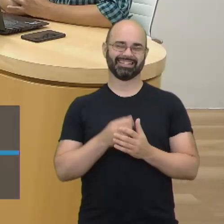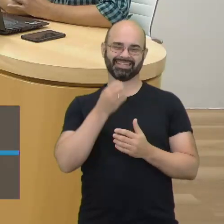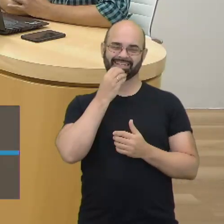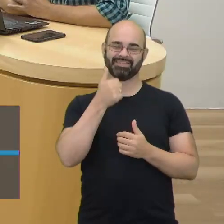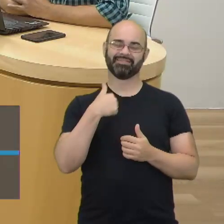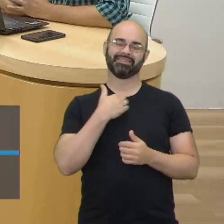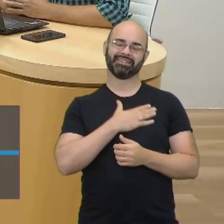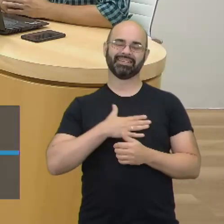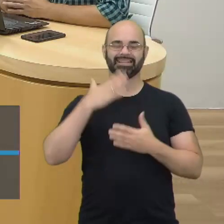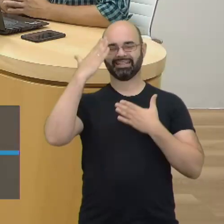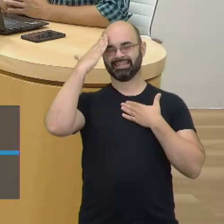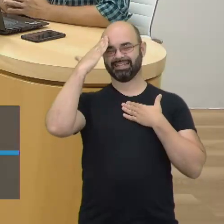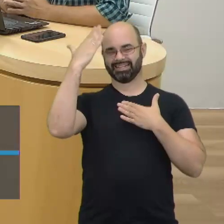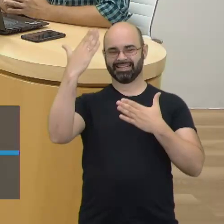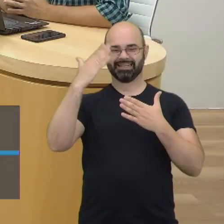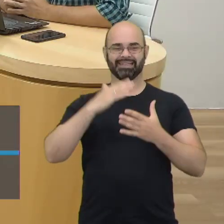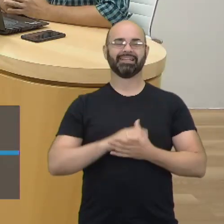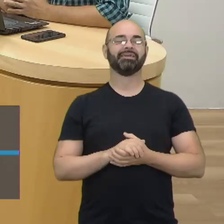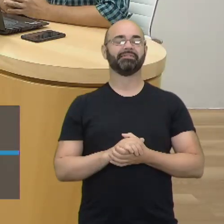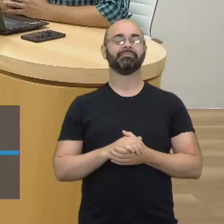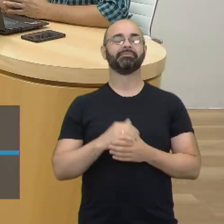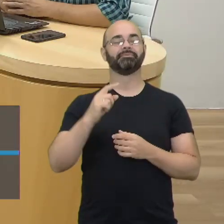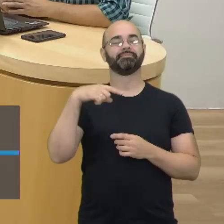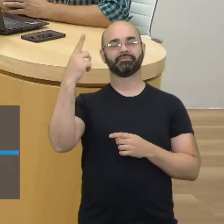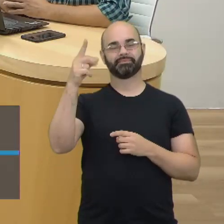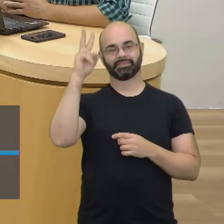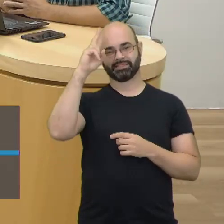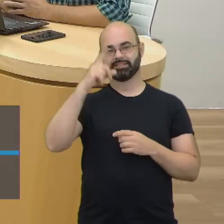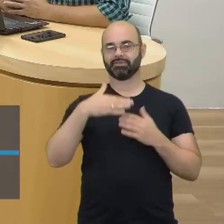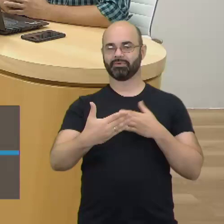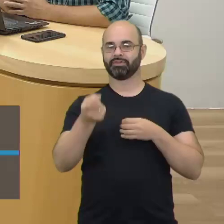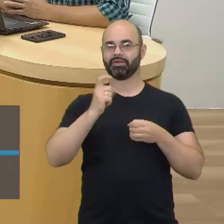Eu quero agradecer. Na segunda-feira a gente volta, tá certo? É isso